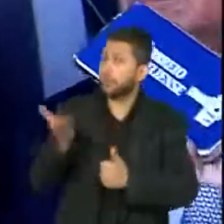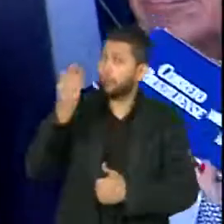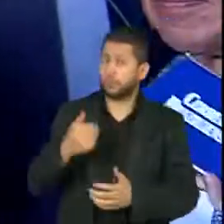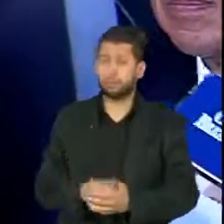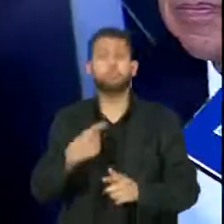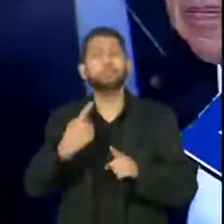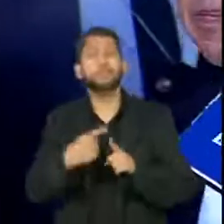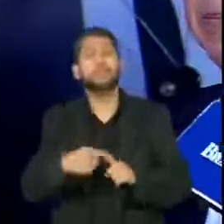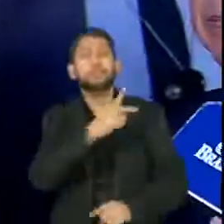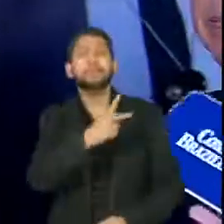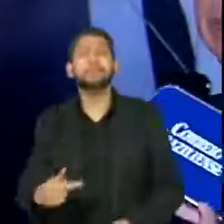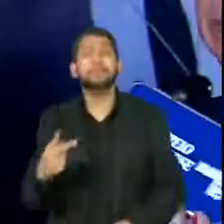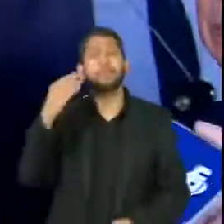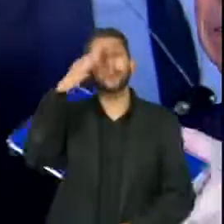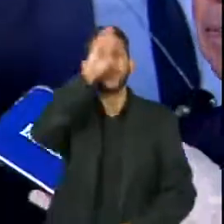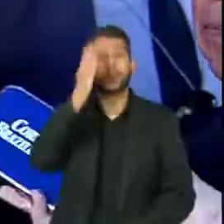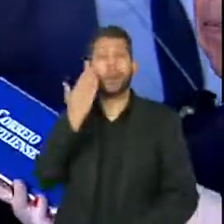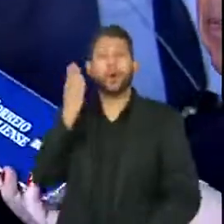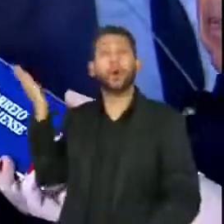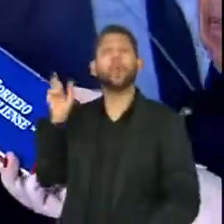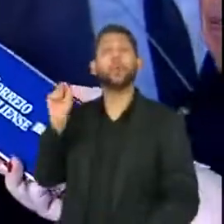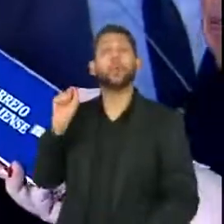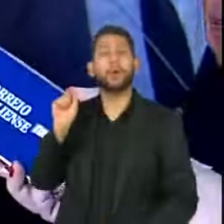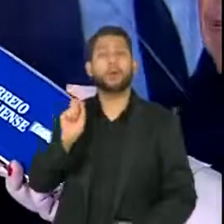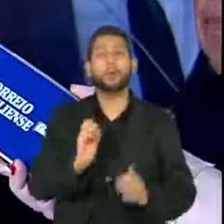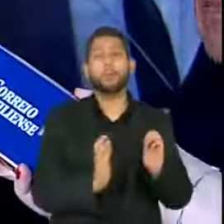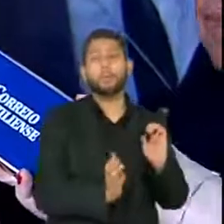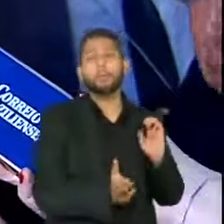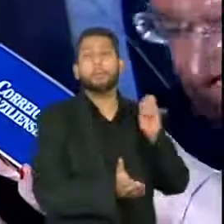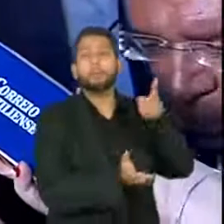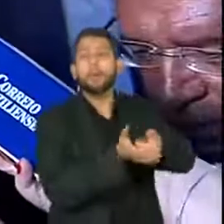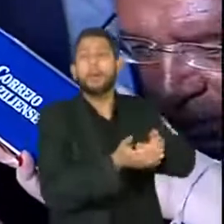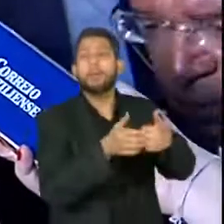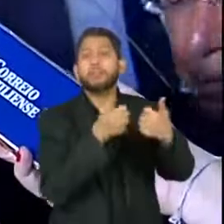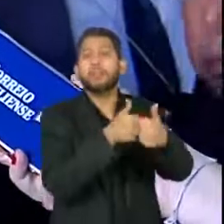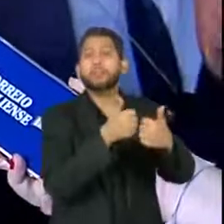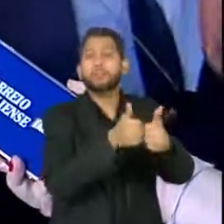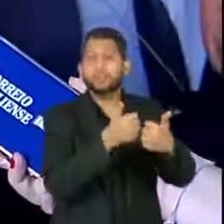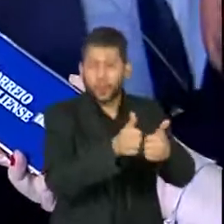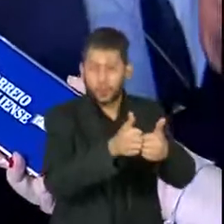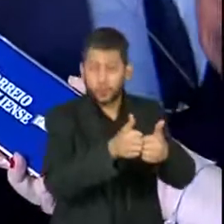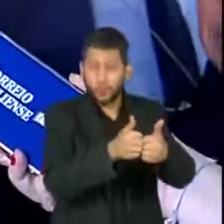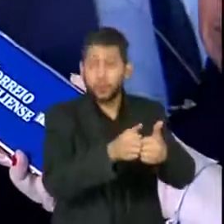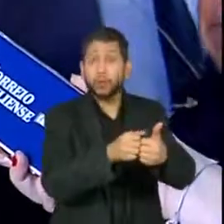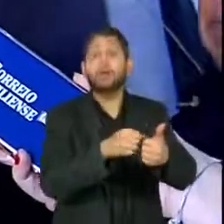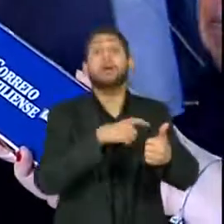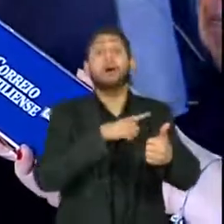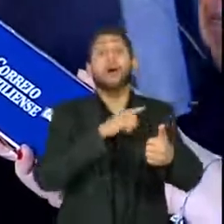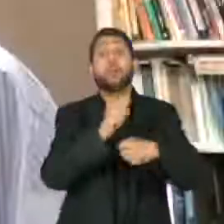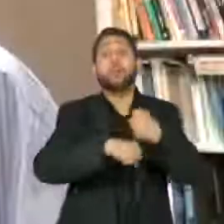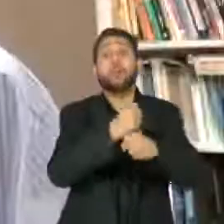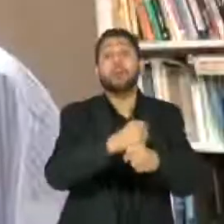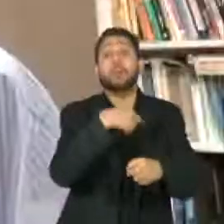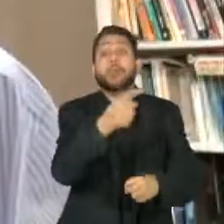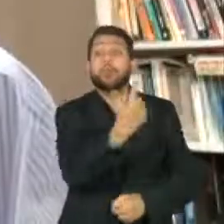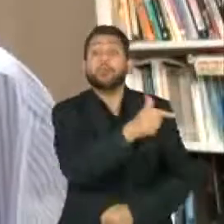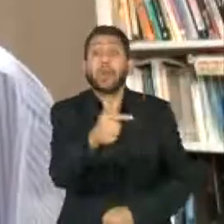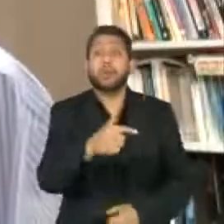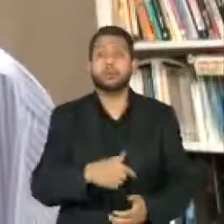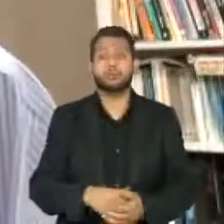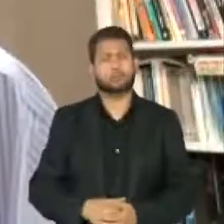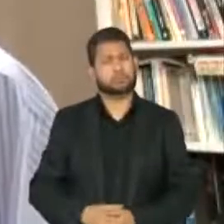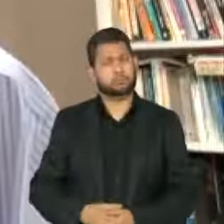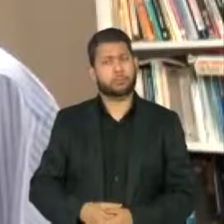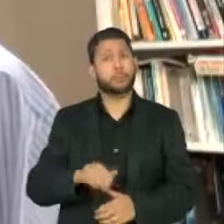presidente Jair Bolsonaro tirou o subsídio para o transporte público do orçamento da União para o próximo ano. Competia